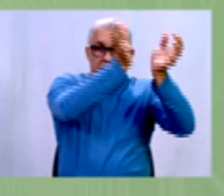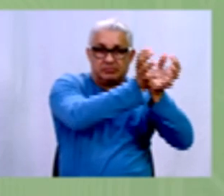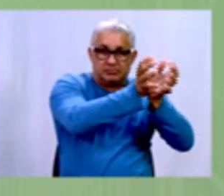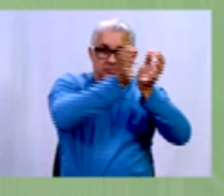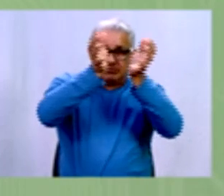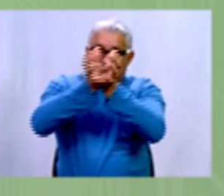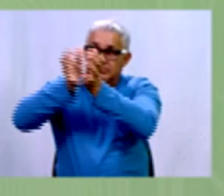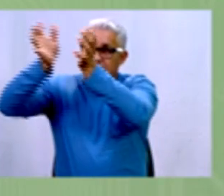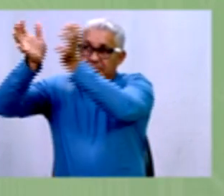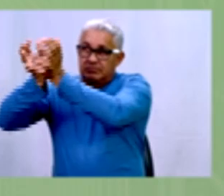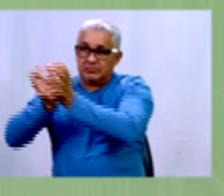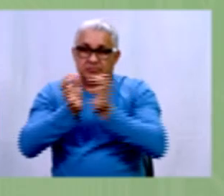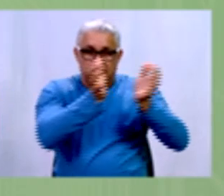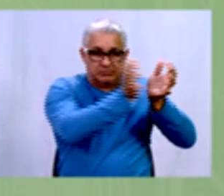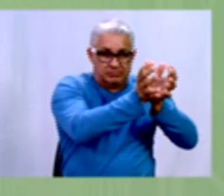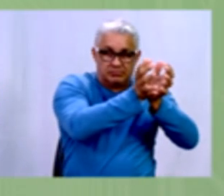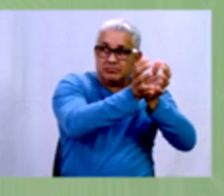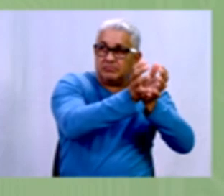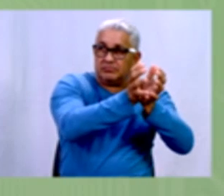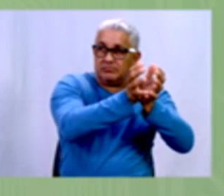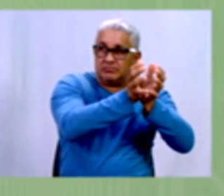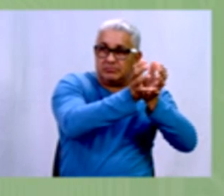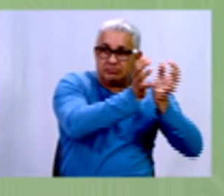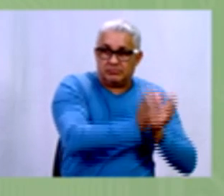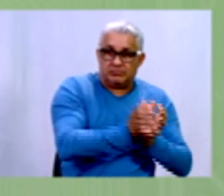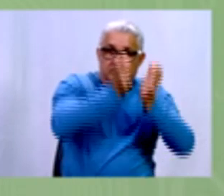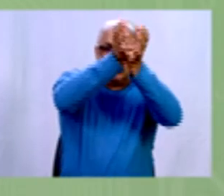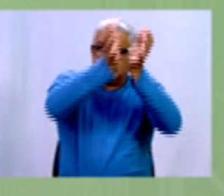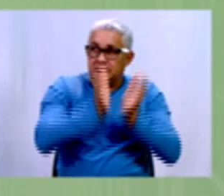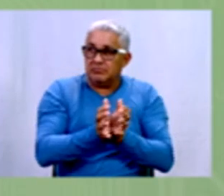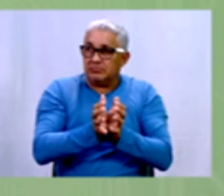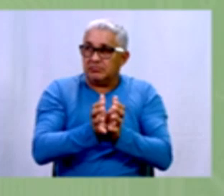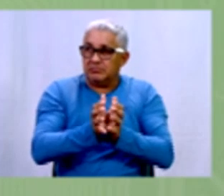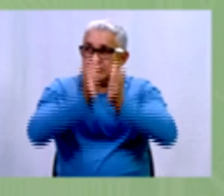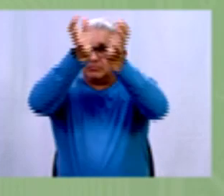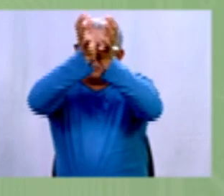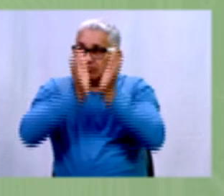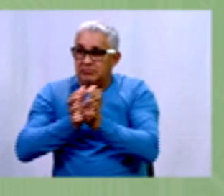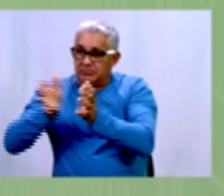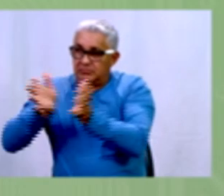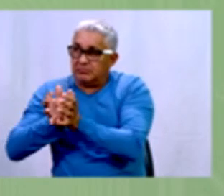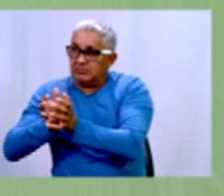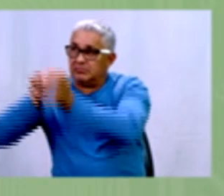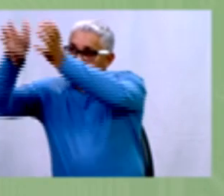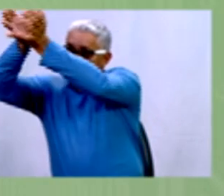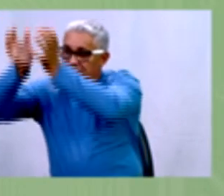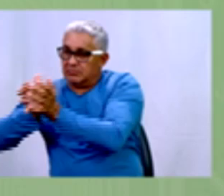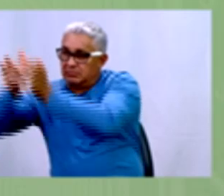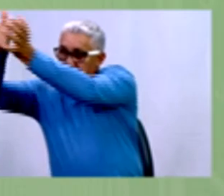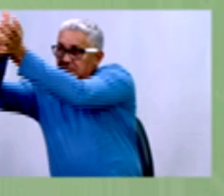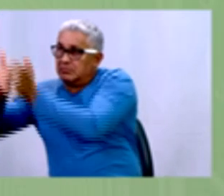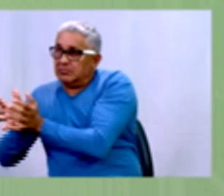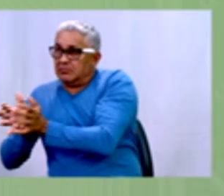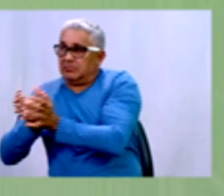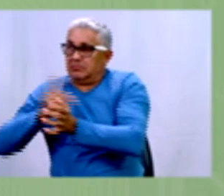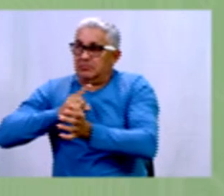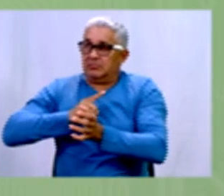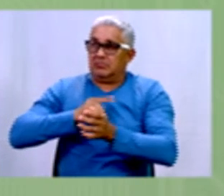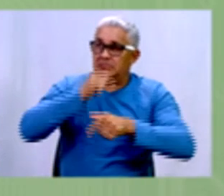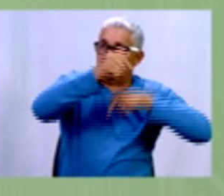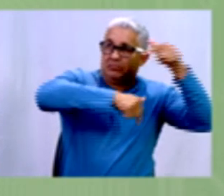de Scrums, né, ó, Scrum de Scrums de Scrums. Então são vários times aqui trabalhando,